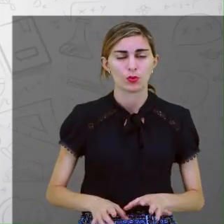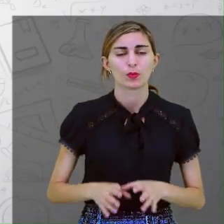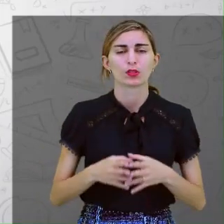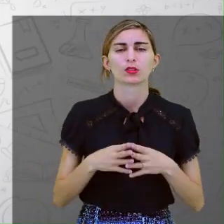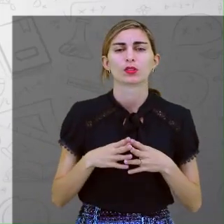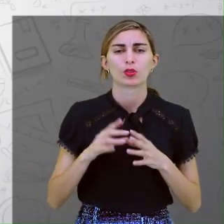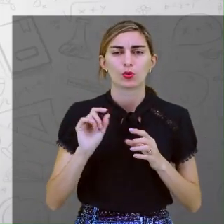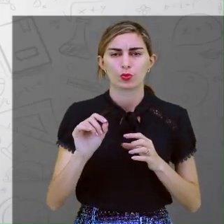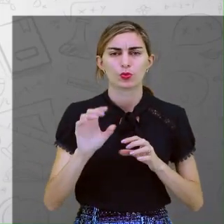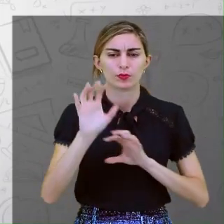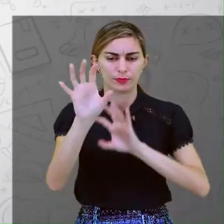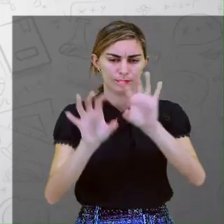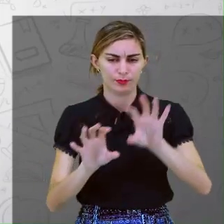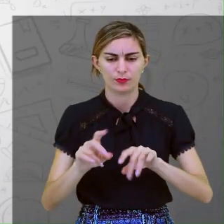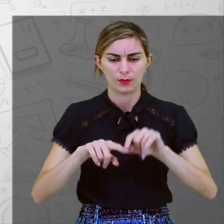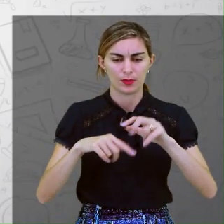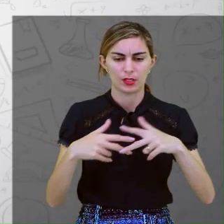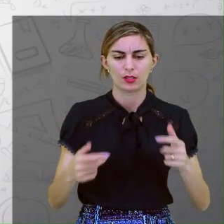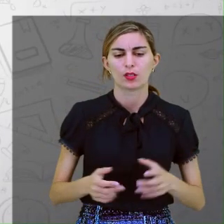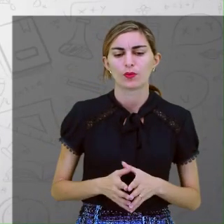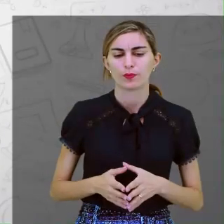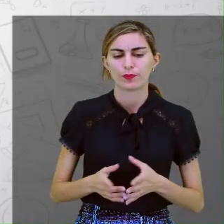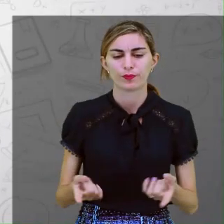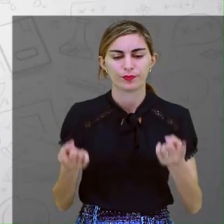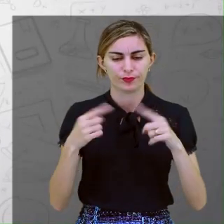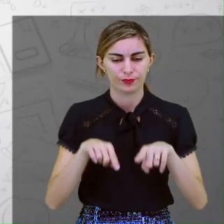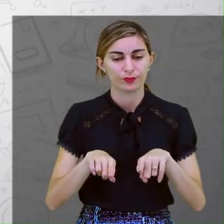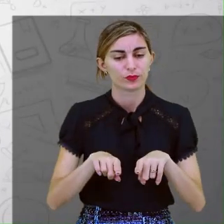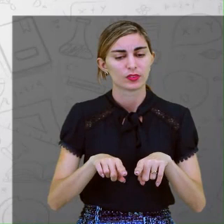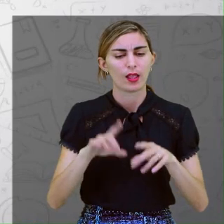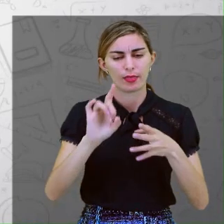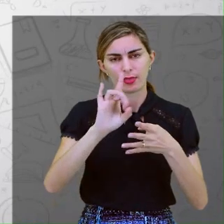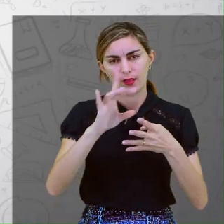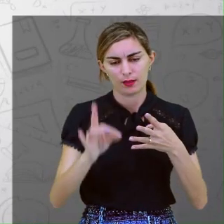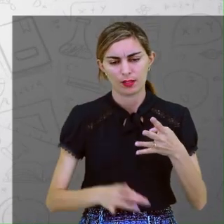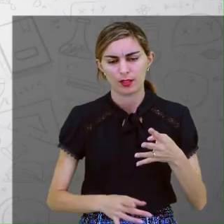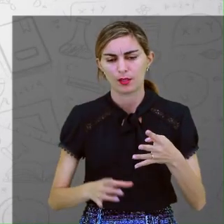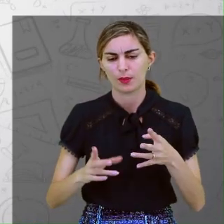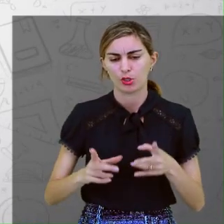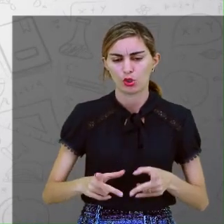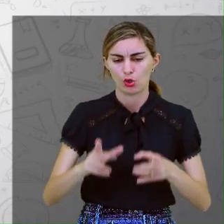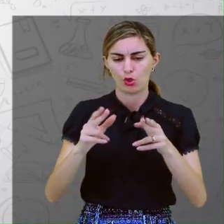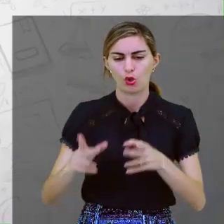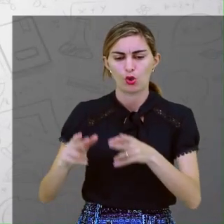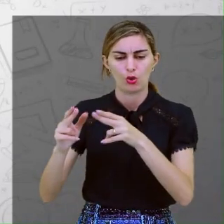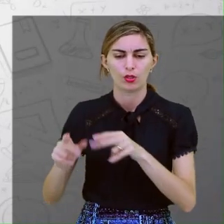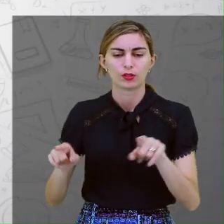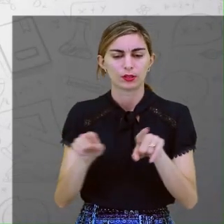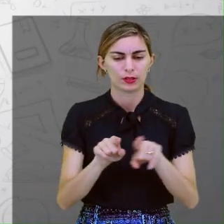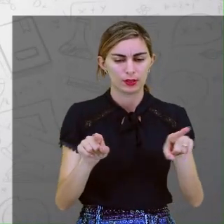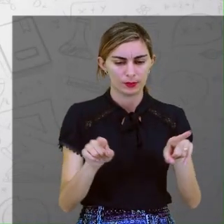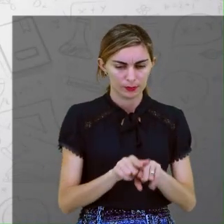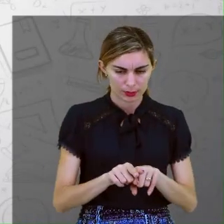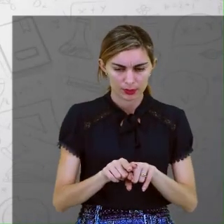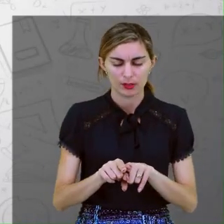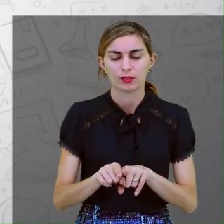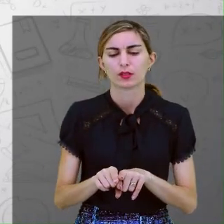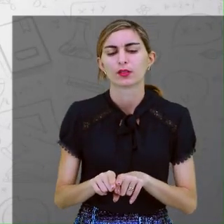dos equipamentos, né. No detalhamento em corte, né, também devem